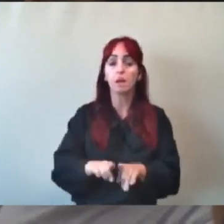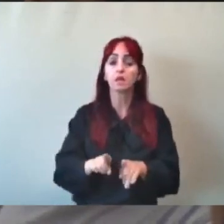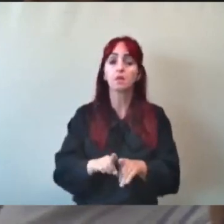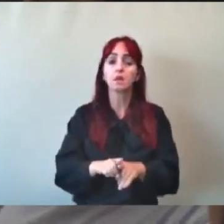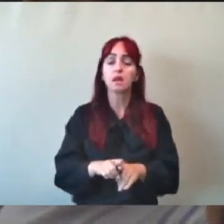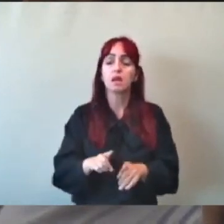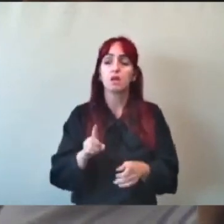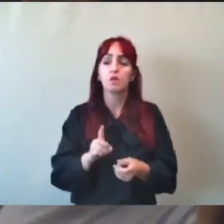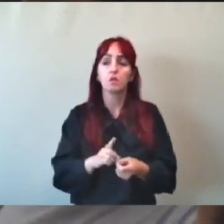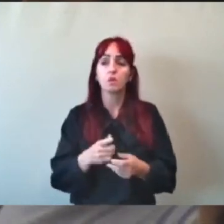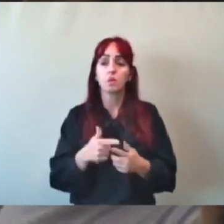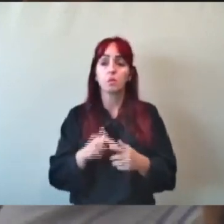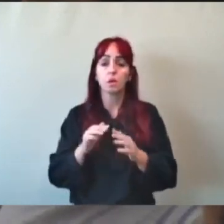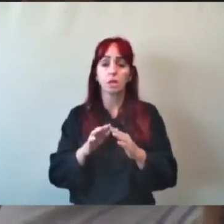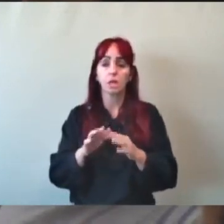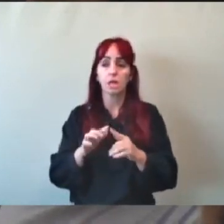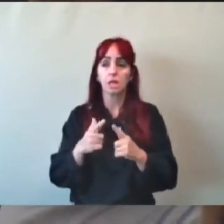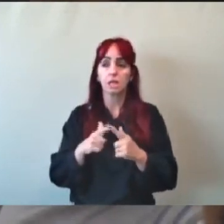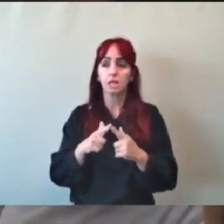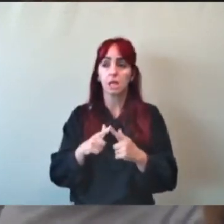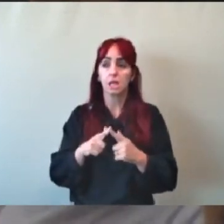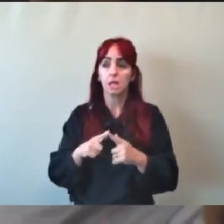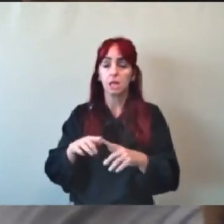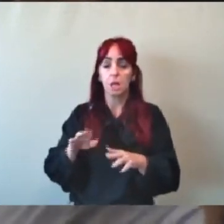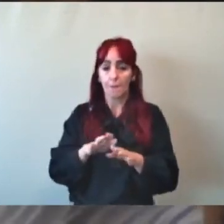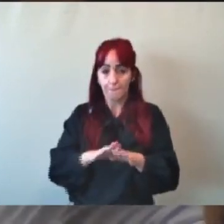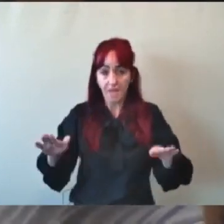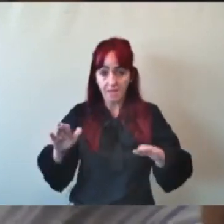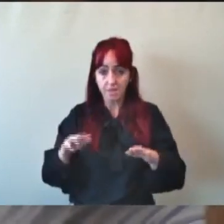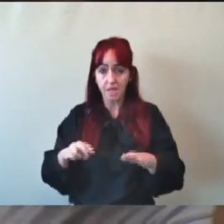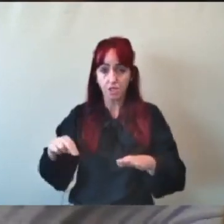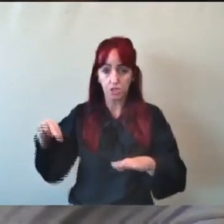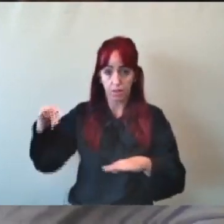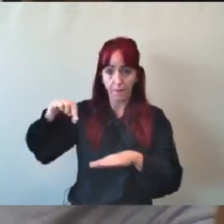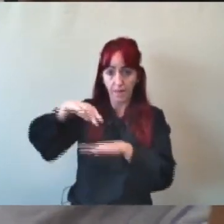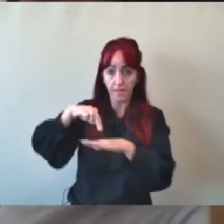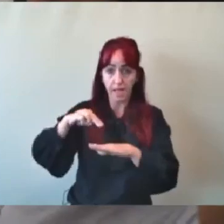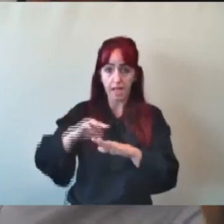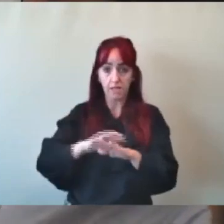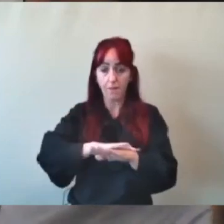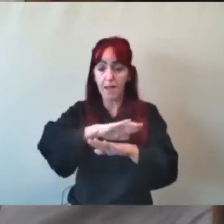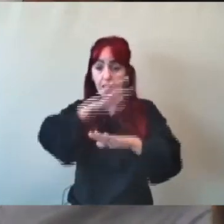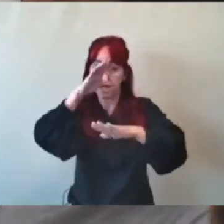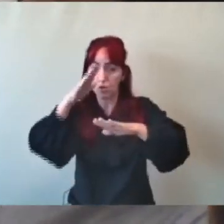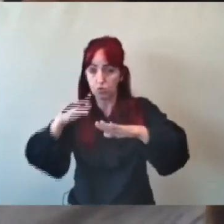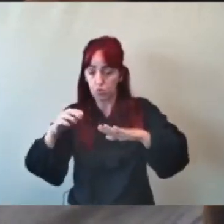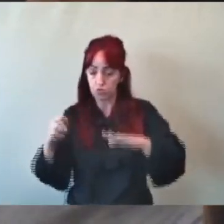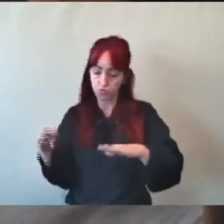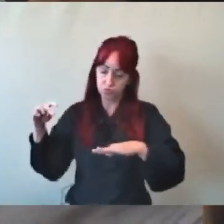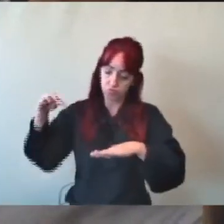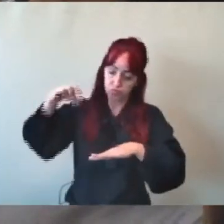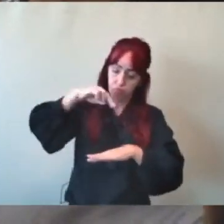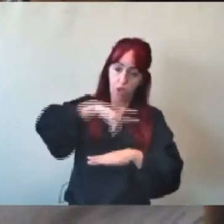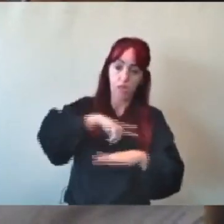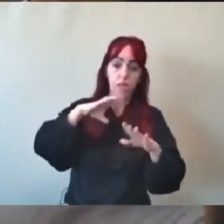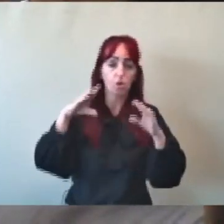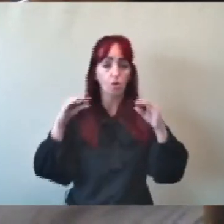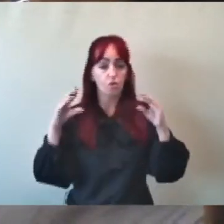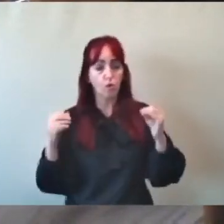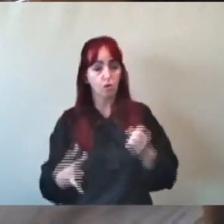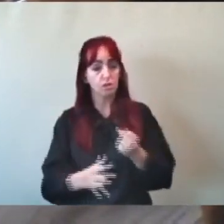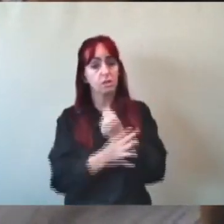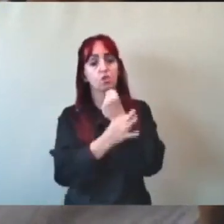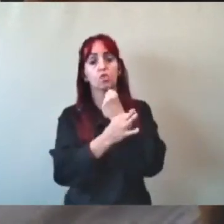de pedestres, fazer mais conforto para o pedestre. Conforto, segurança. É, conforto, segurança. Arborizar a